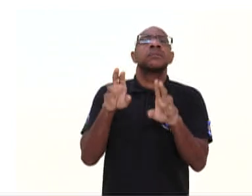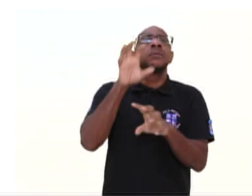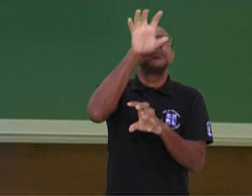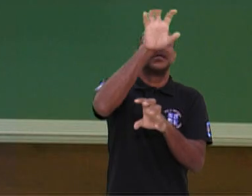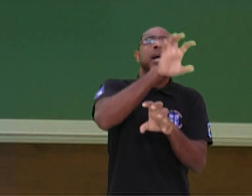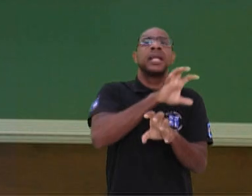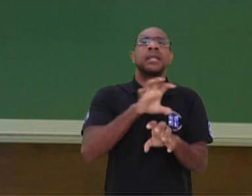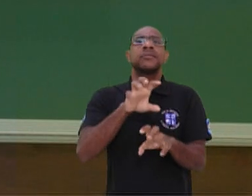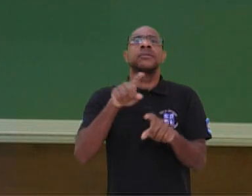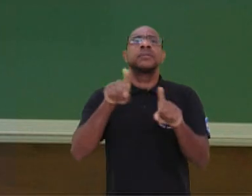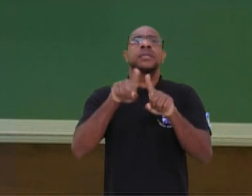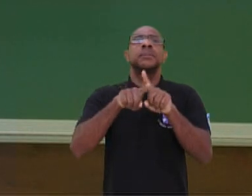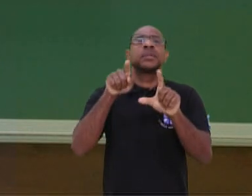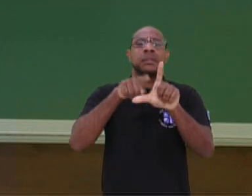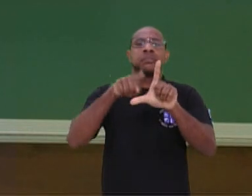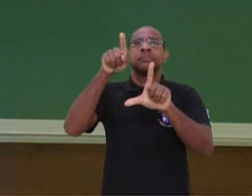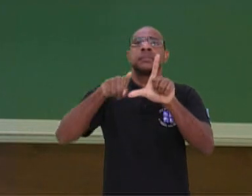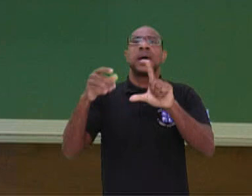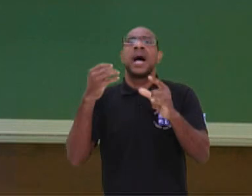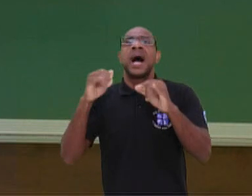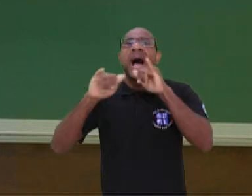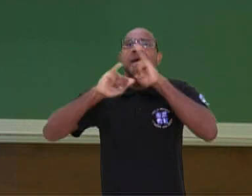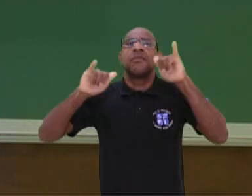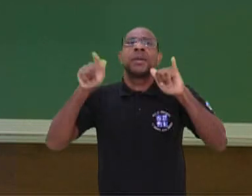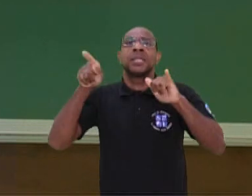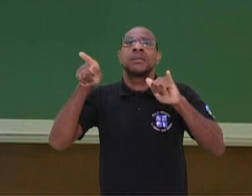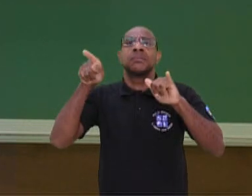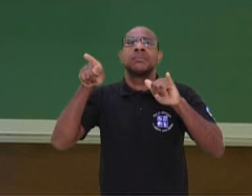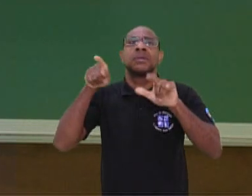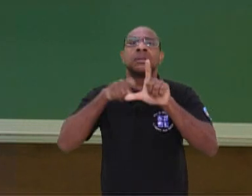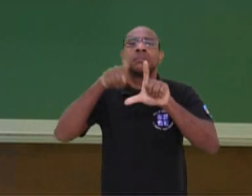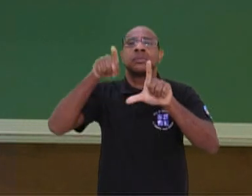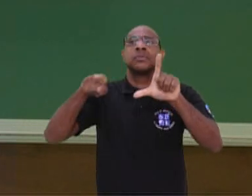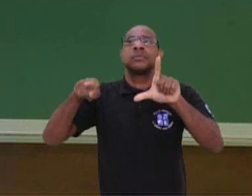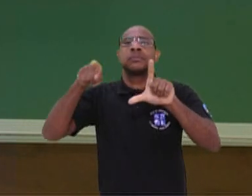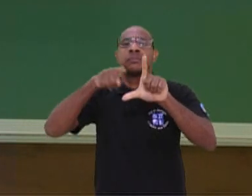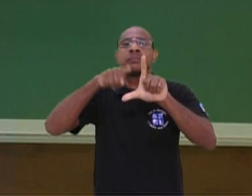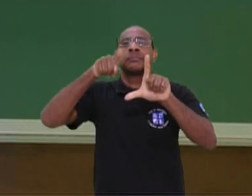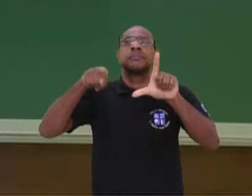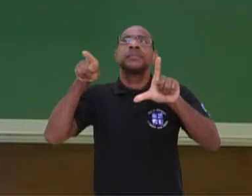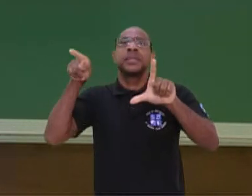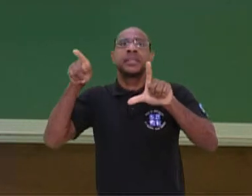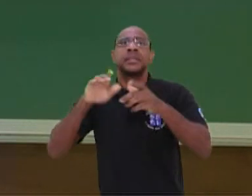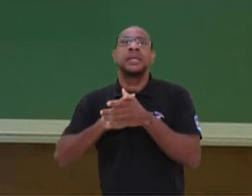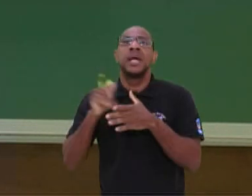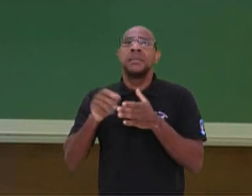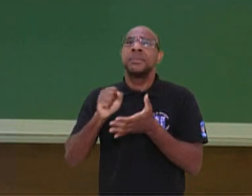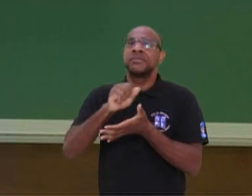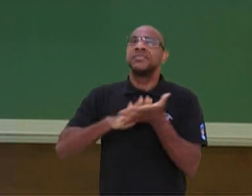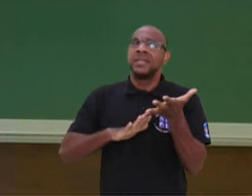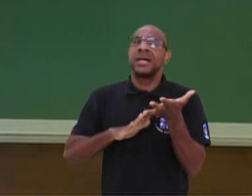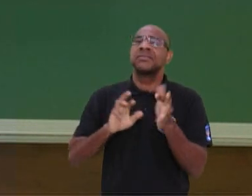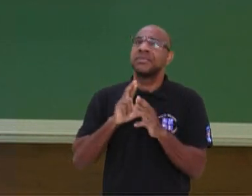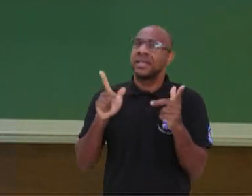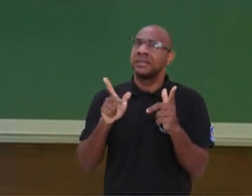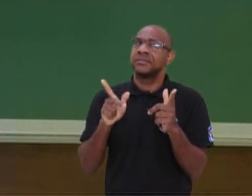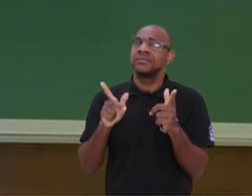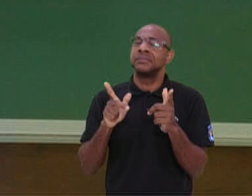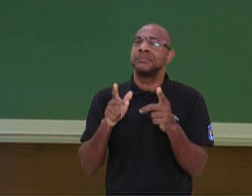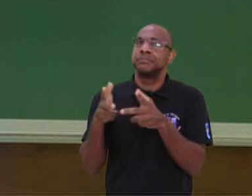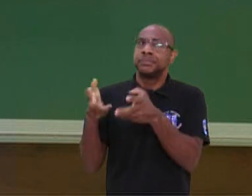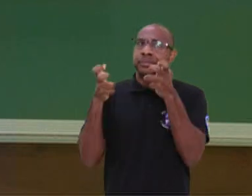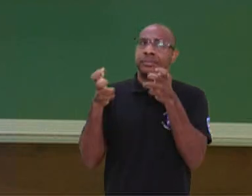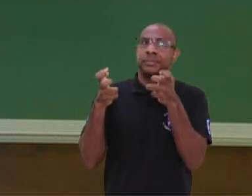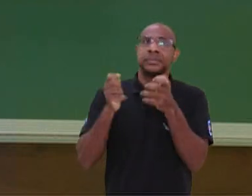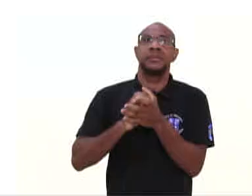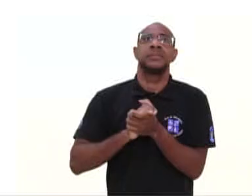os dados aqui no gráfico. Né? Bom, é um exercício de inferência, de interpretação. Uma das possibilidades